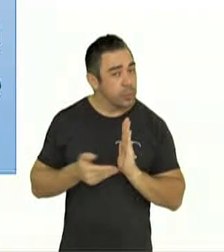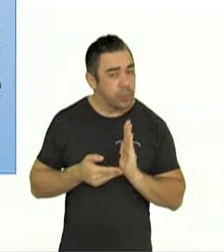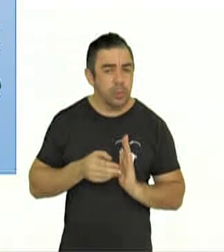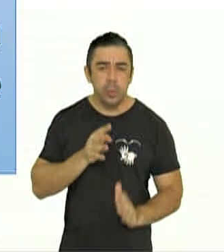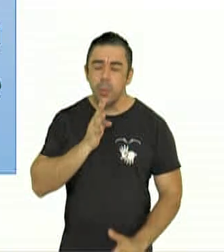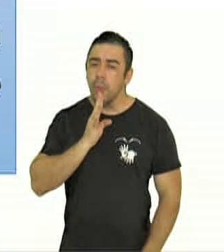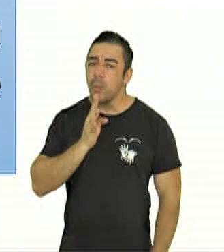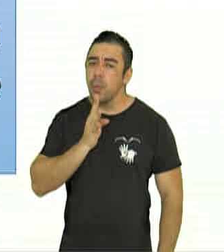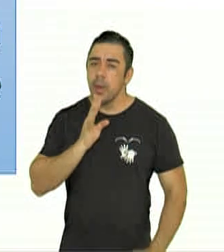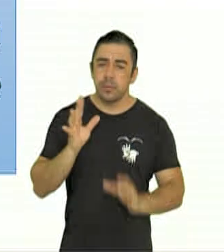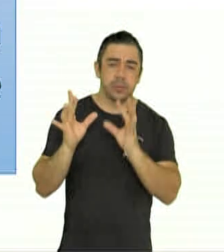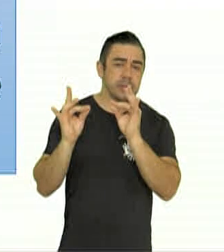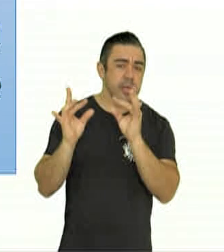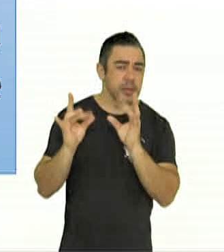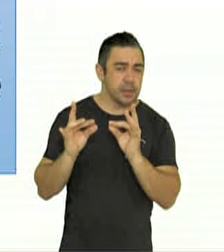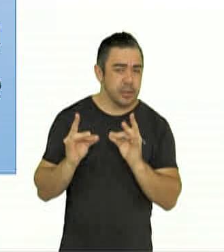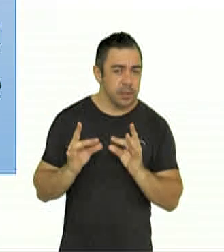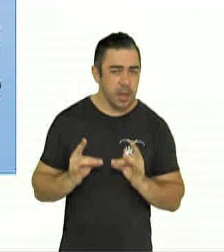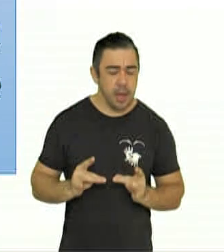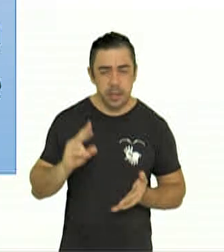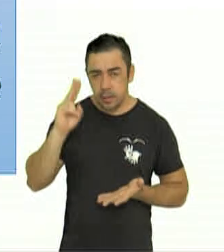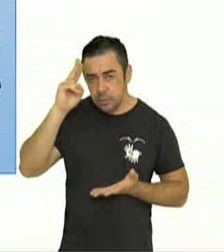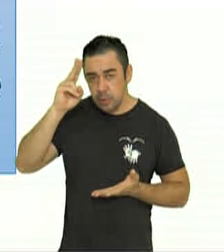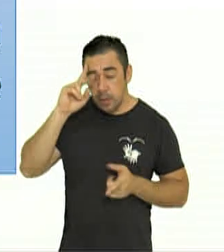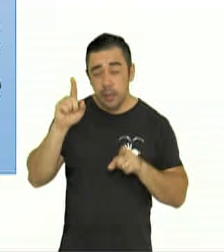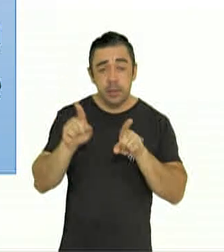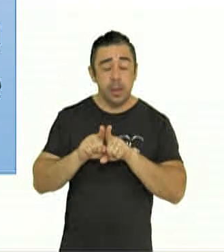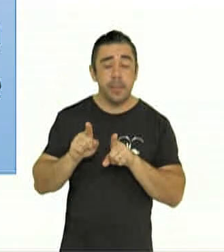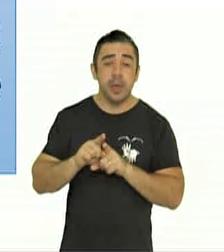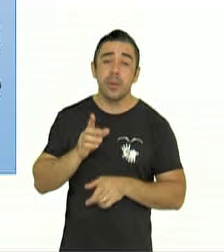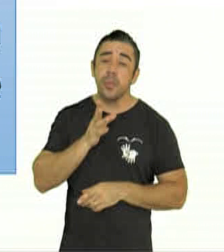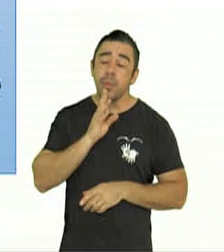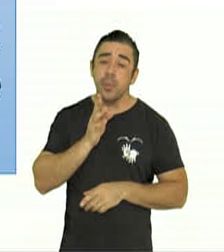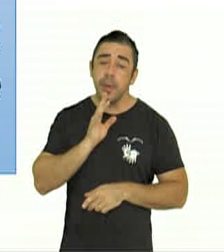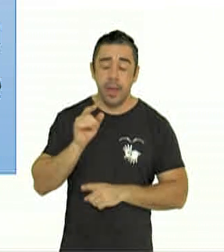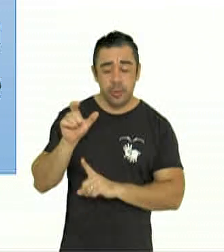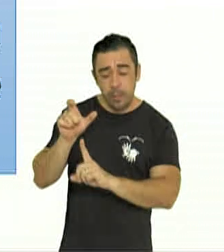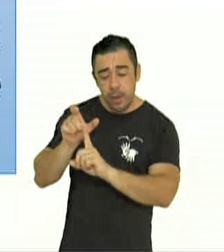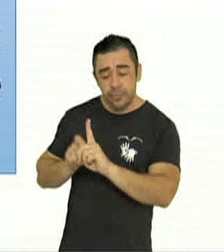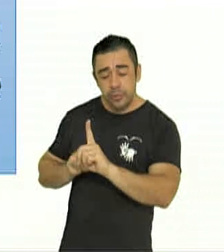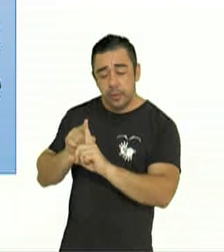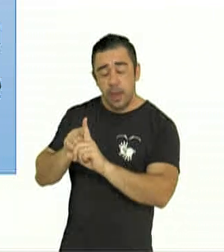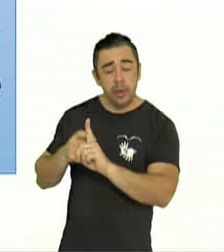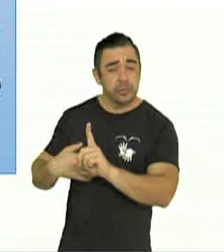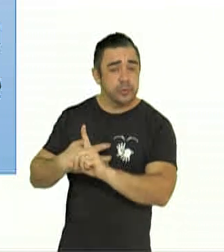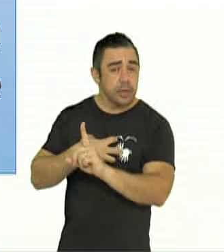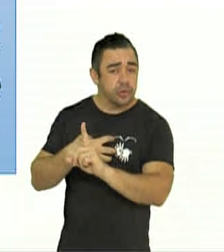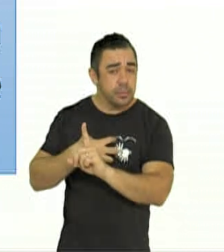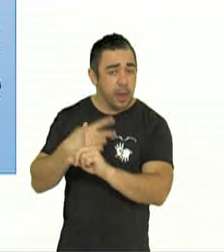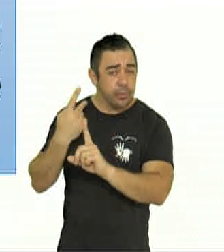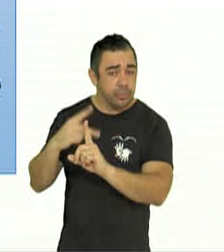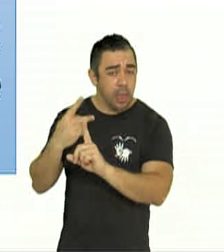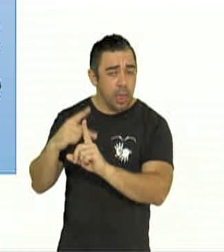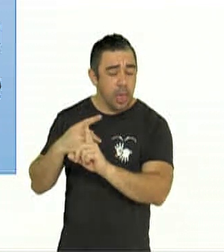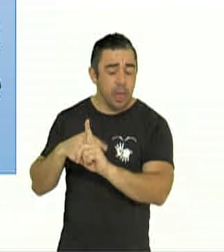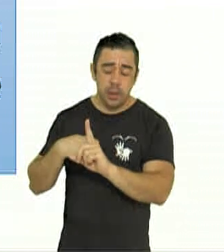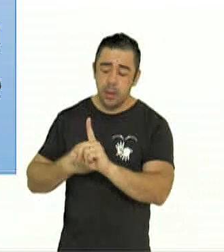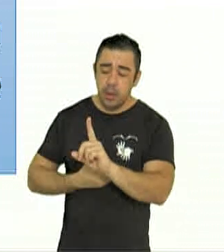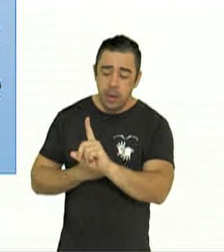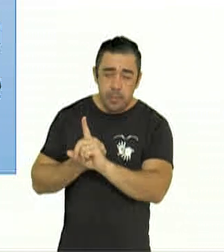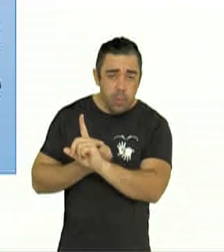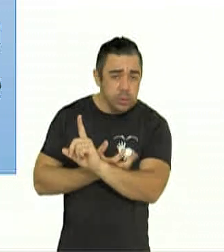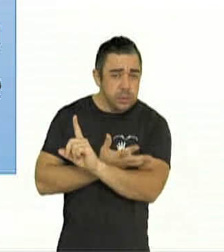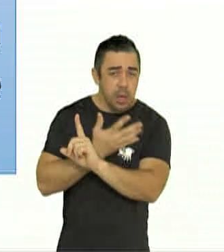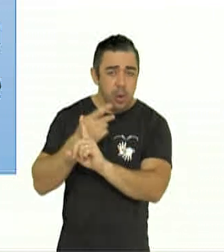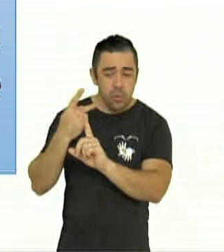conhece os detalhes da trama. Além disso, ele tem conhecimento sobre os seus personagens, desde os sentimentos, as emoções,